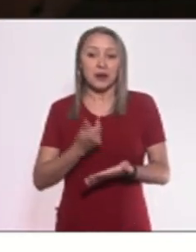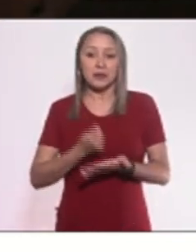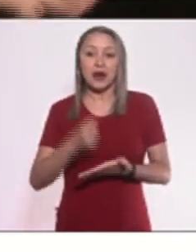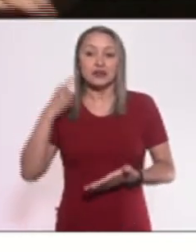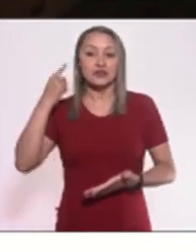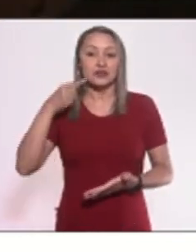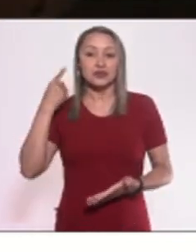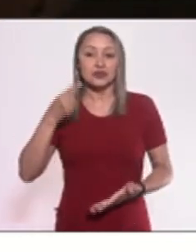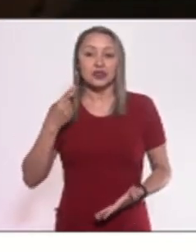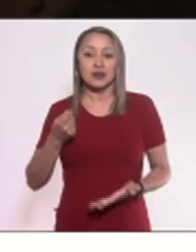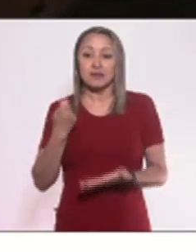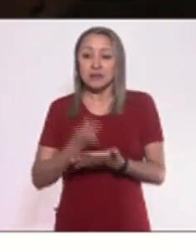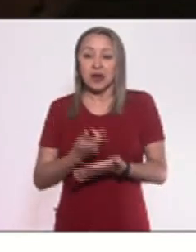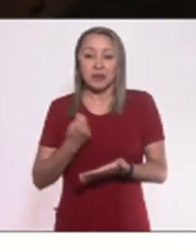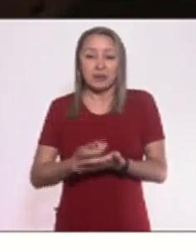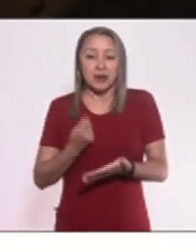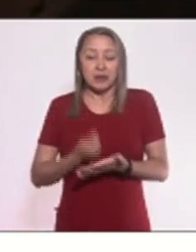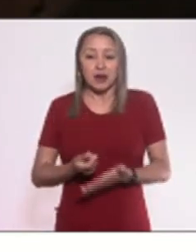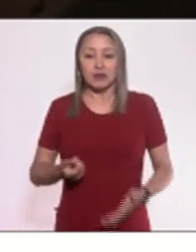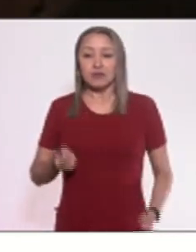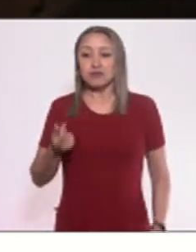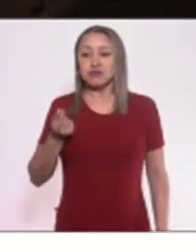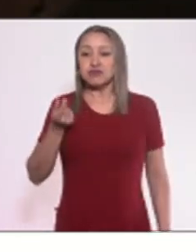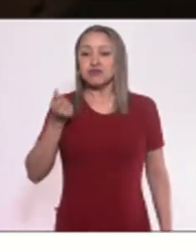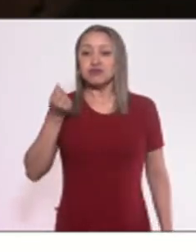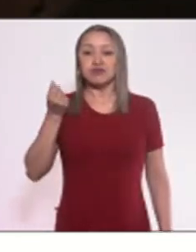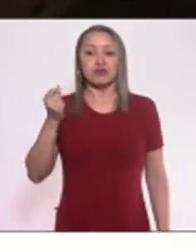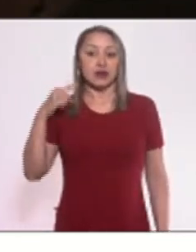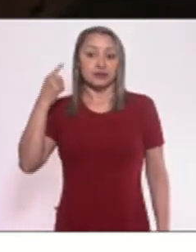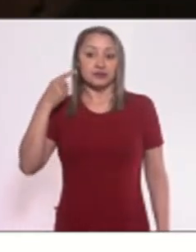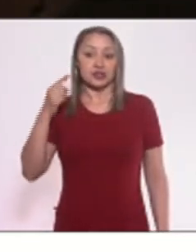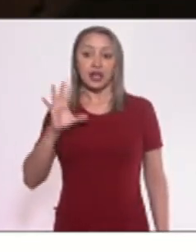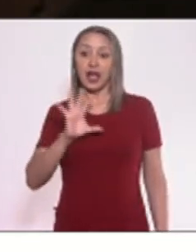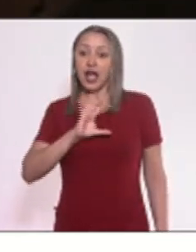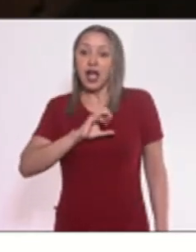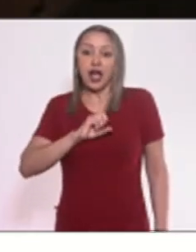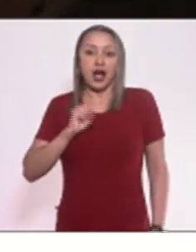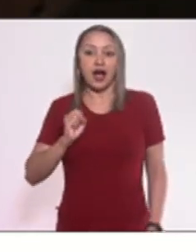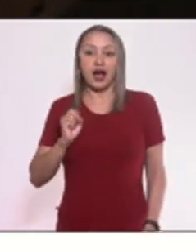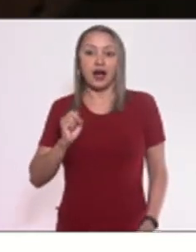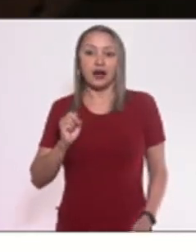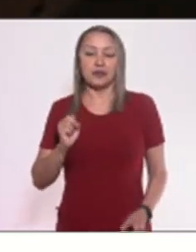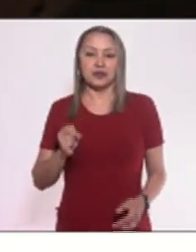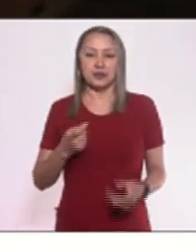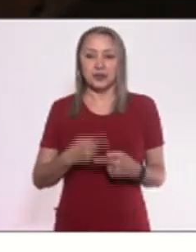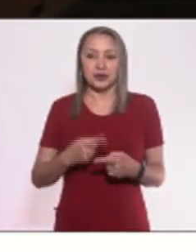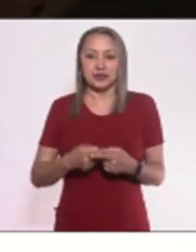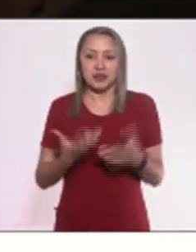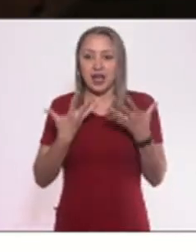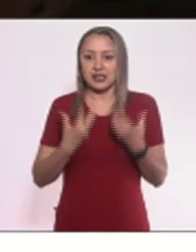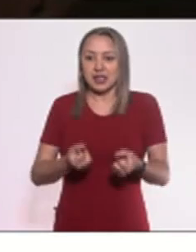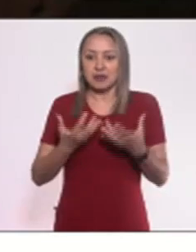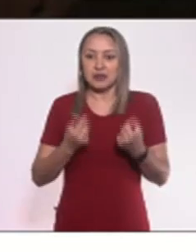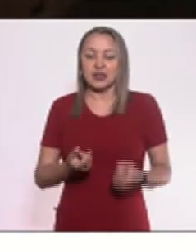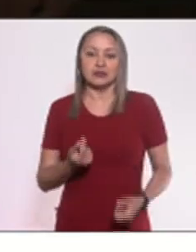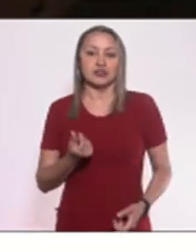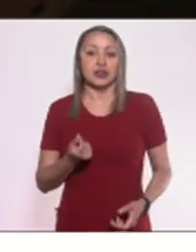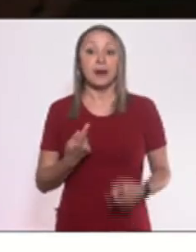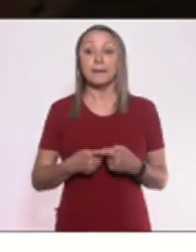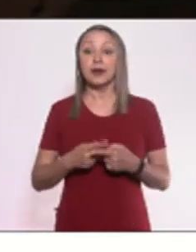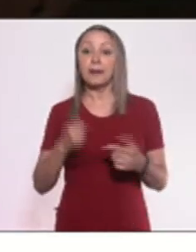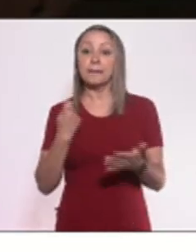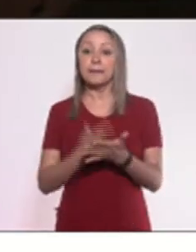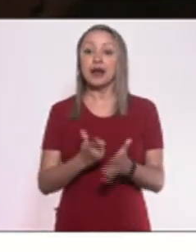advogados, que adoram esse procedimento, volto a afirmar, pago com